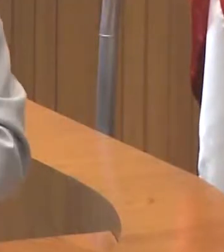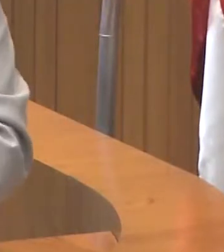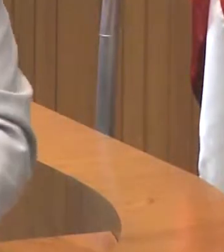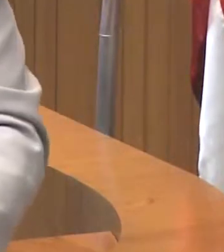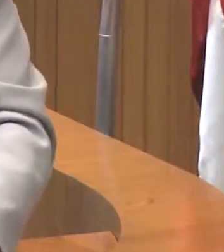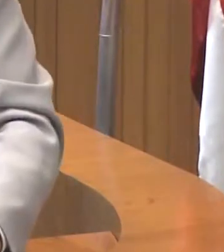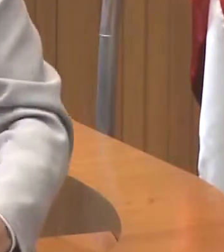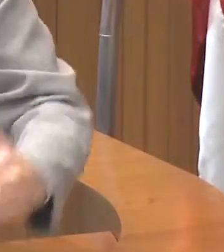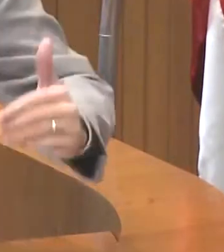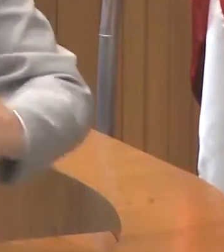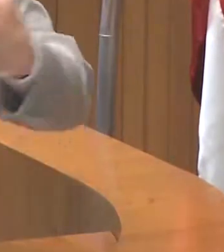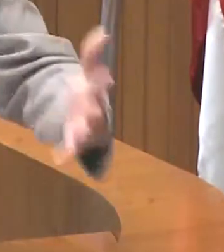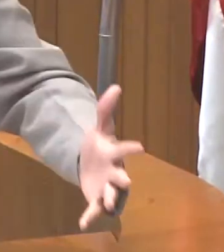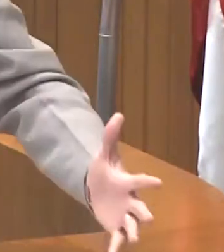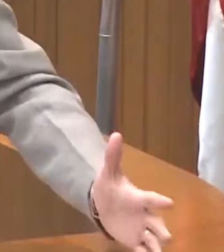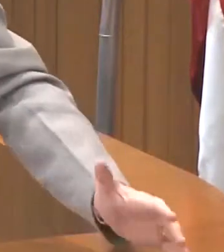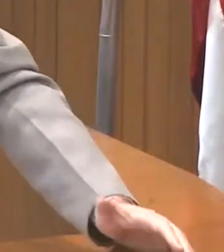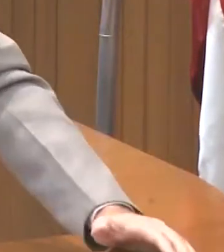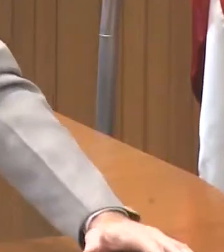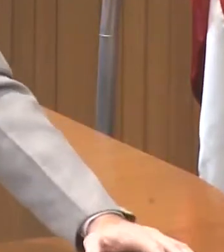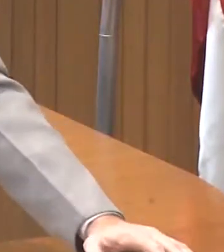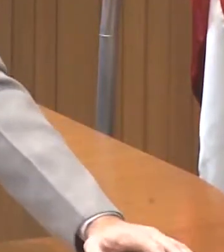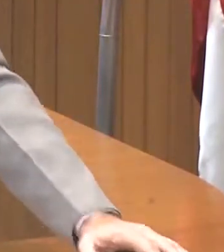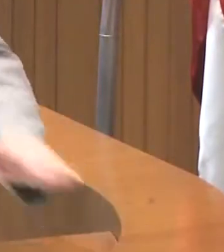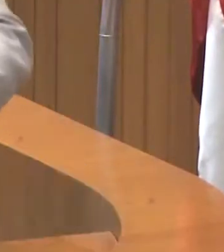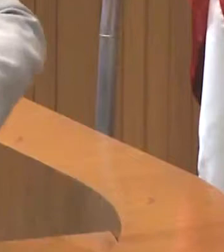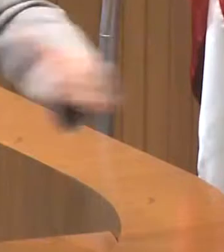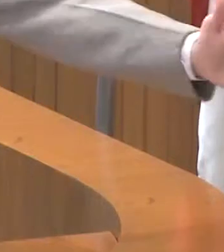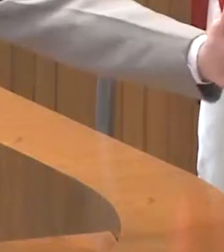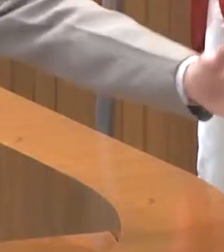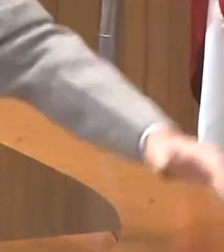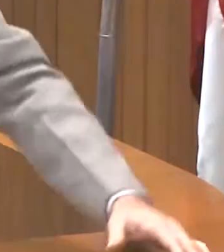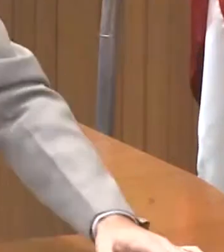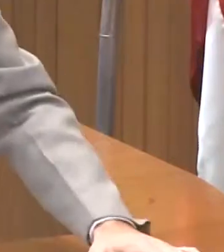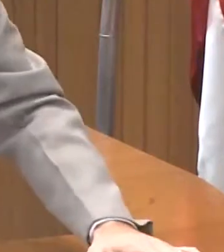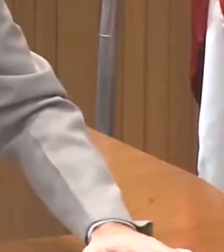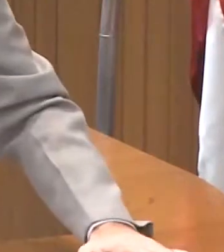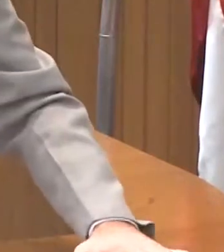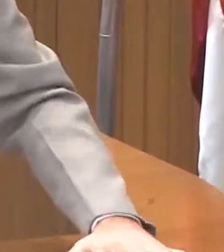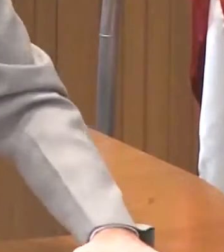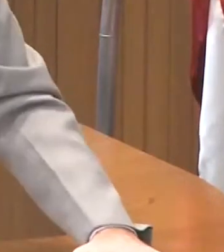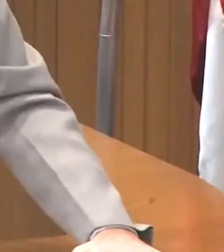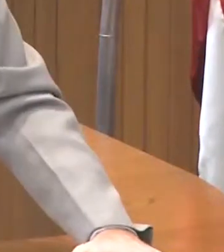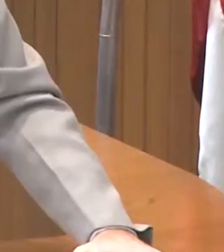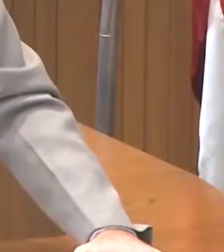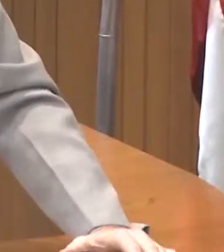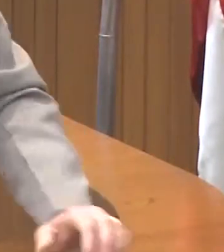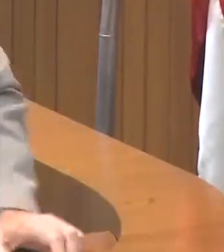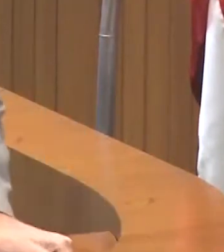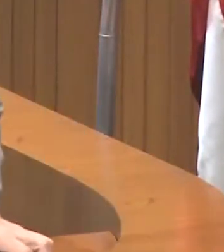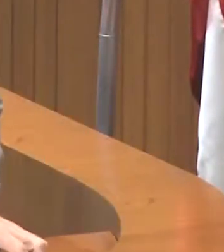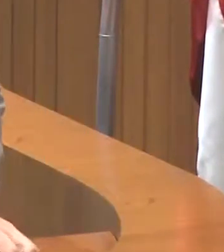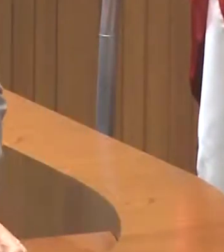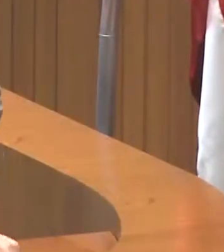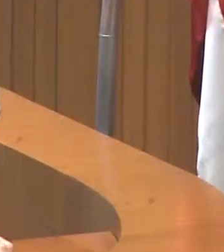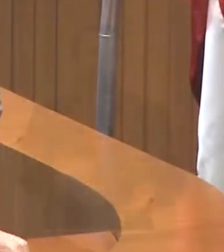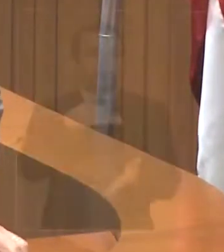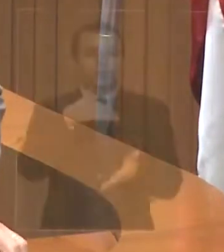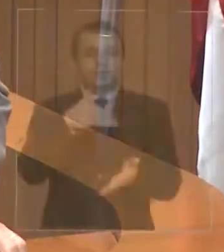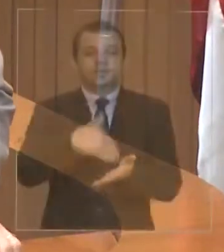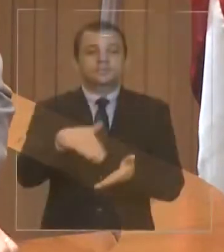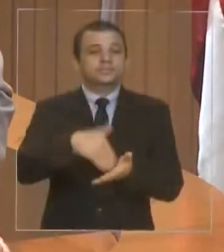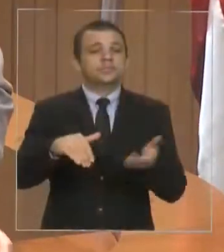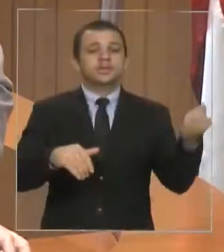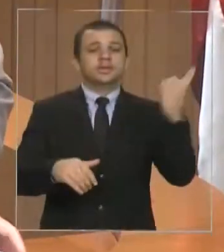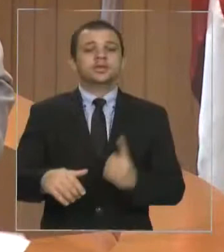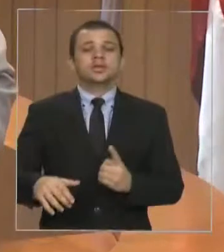Agora, gasto em propaganda é um absurdo. Pegam de todas as pastas e jogam na de propaganda, para